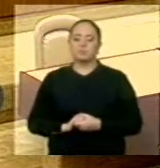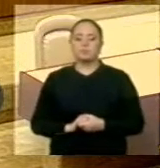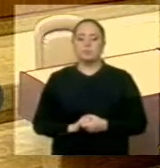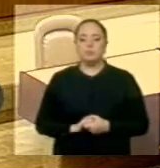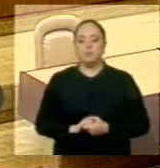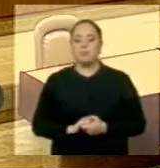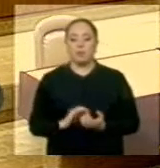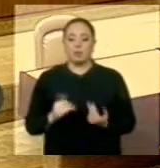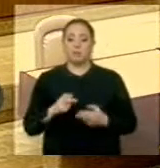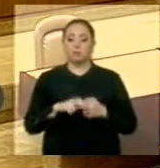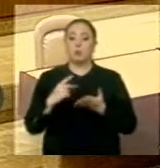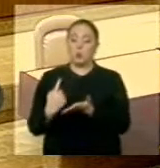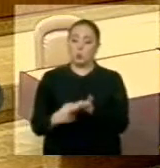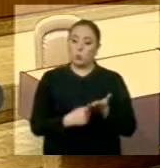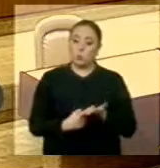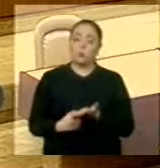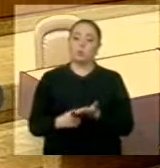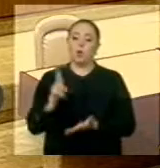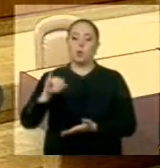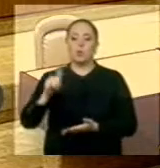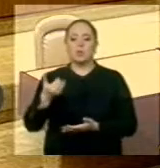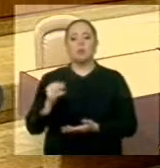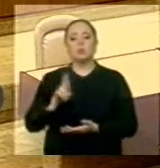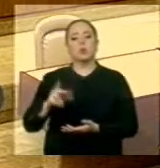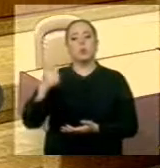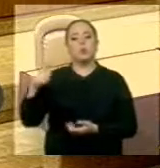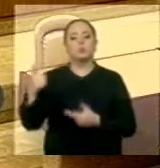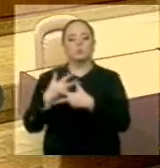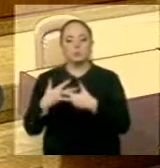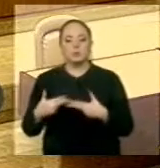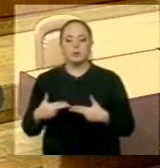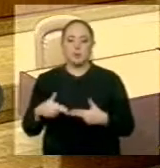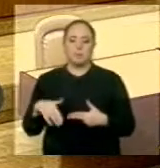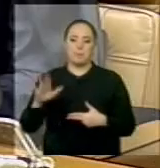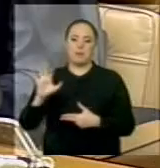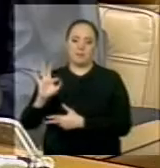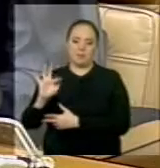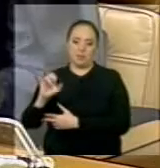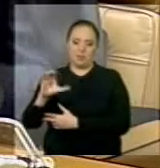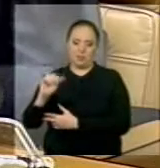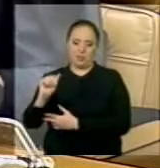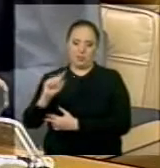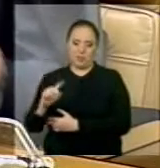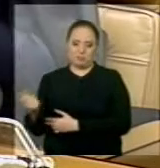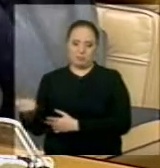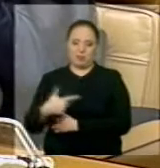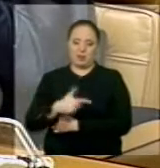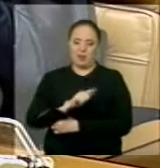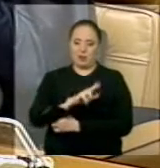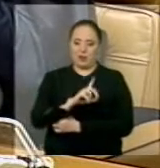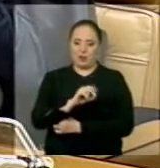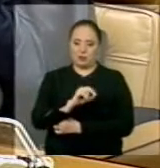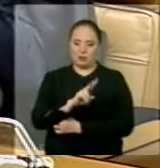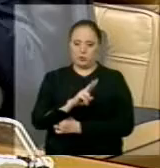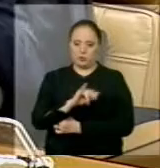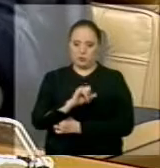do compromisso da União na utilização de outras medidas tão ou mais eficazes que o laudo de vistoria e que